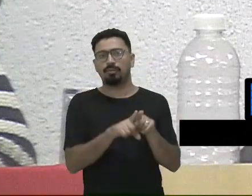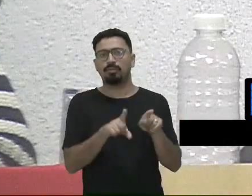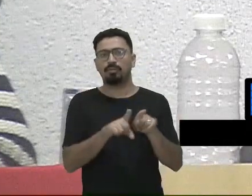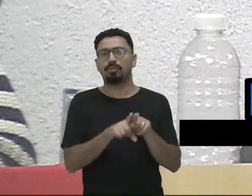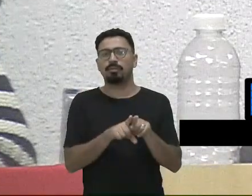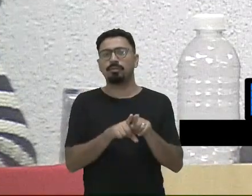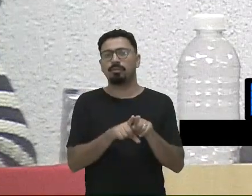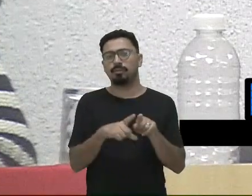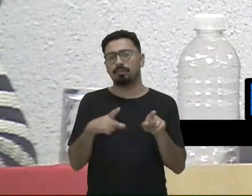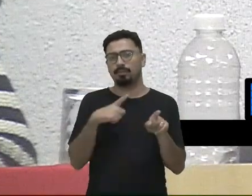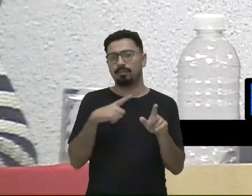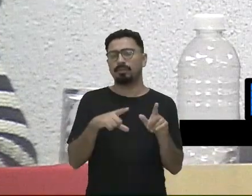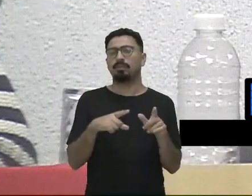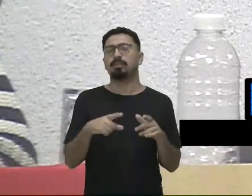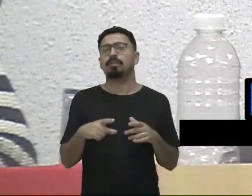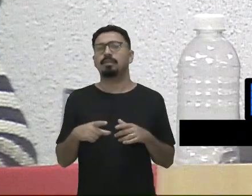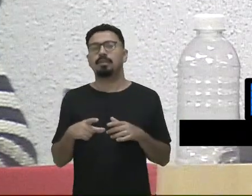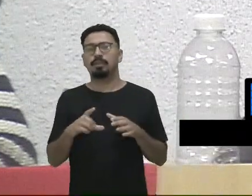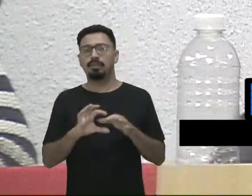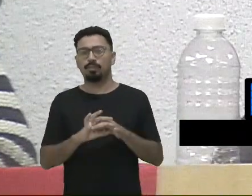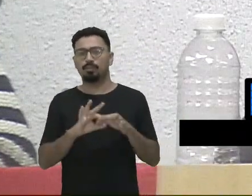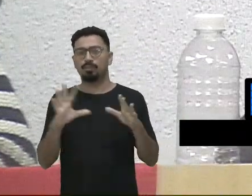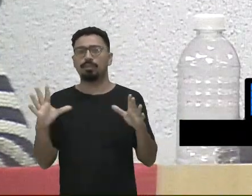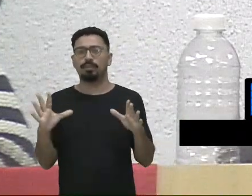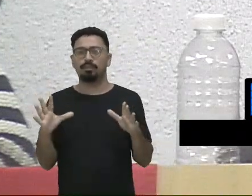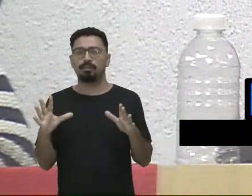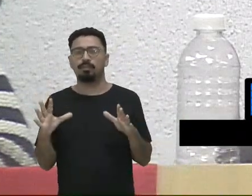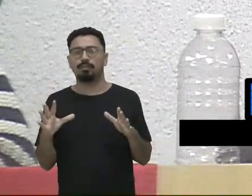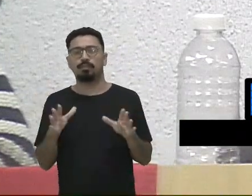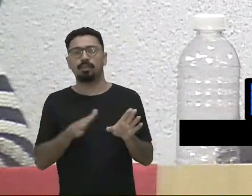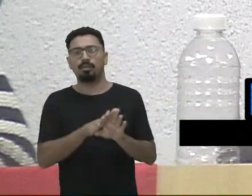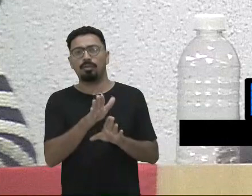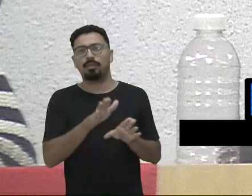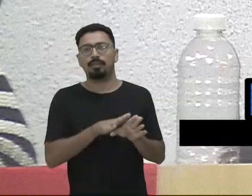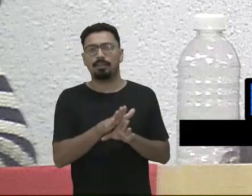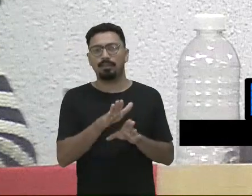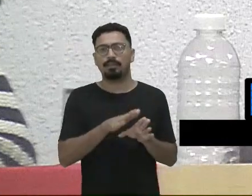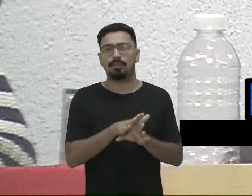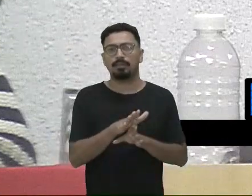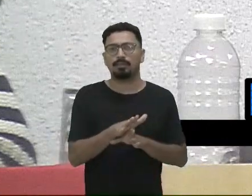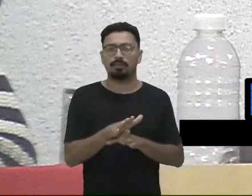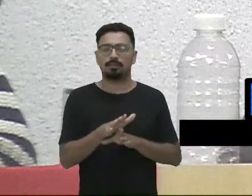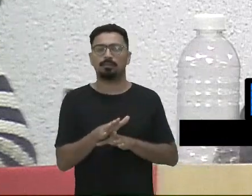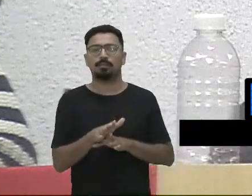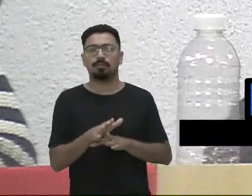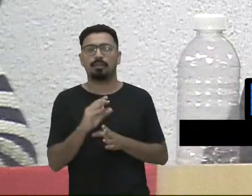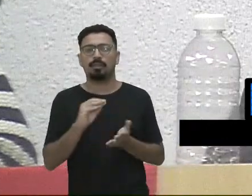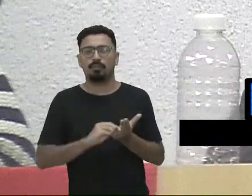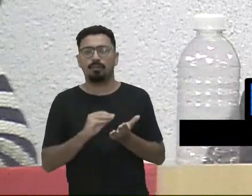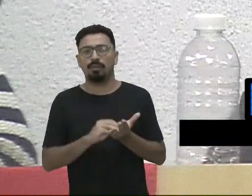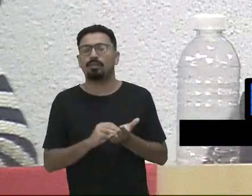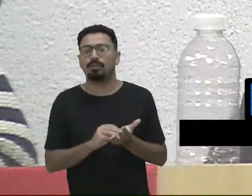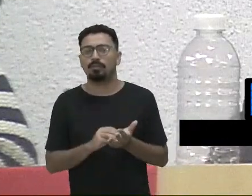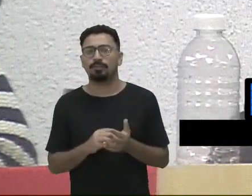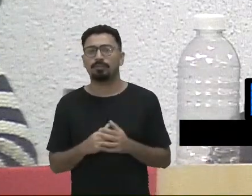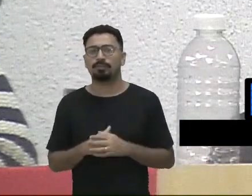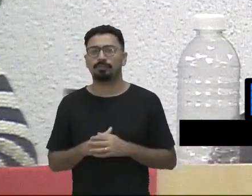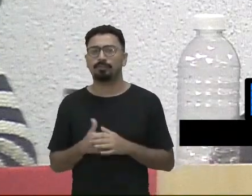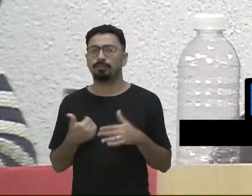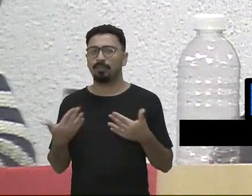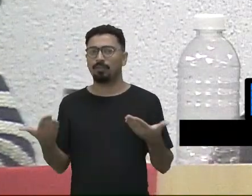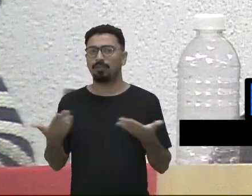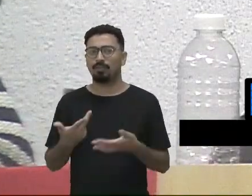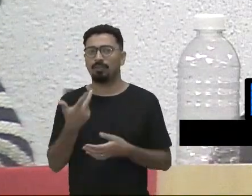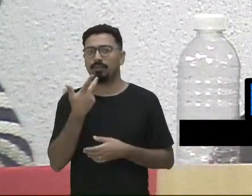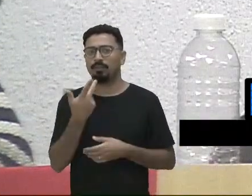descritas, está disposta e disponível nas orientações que tanto nos faltam. É, passo agora para